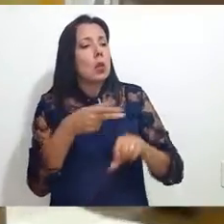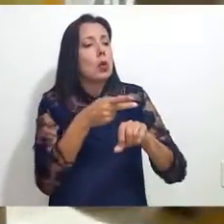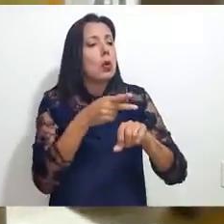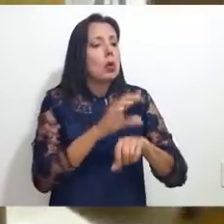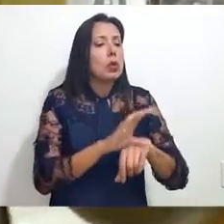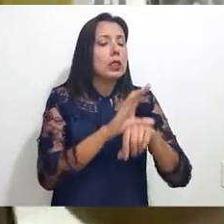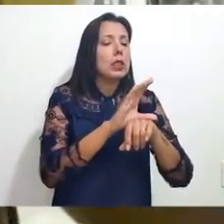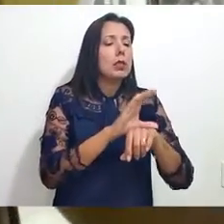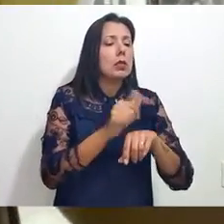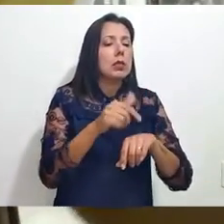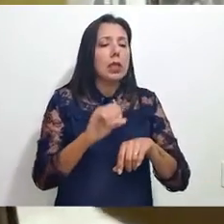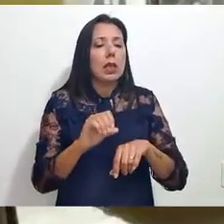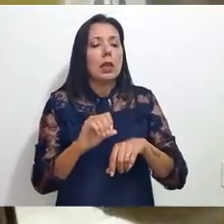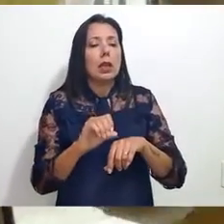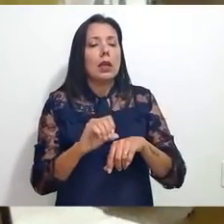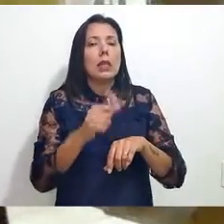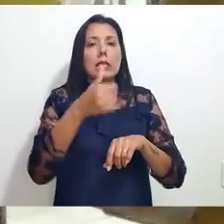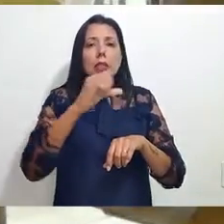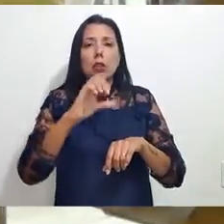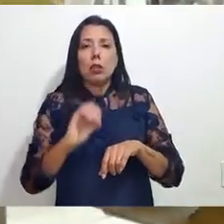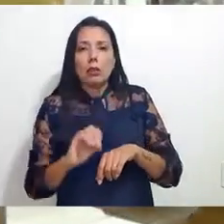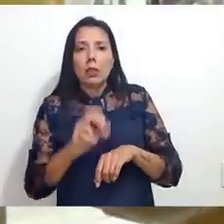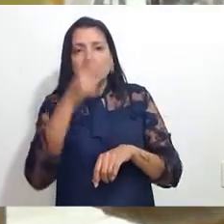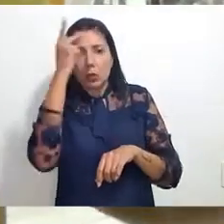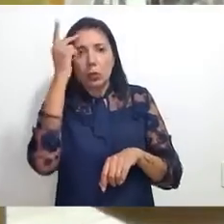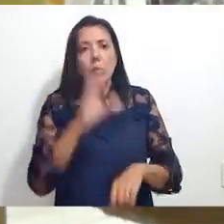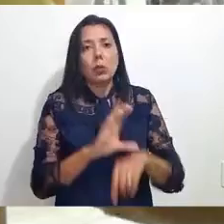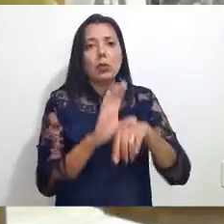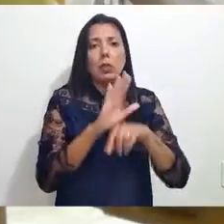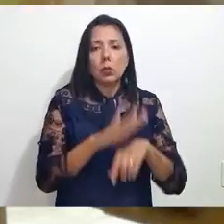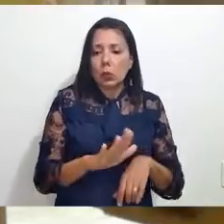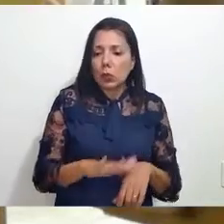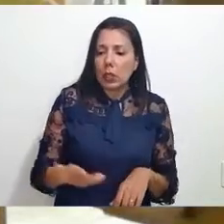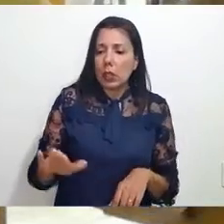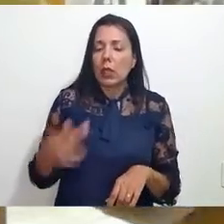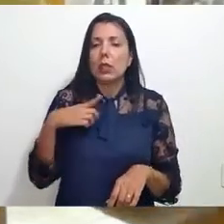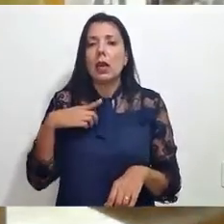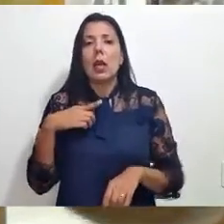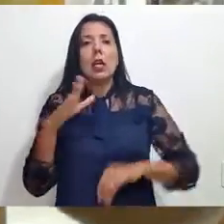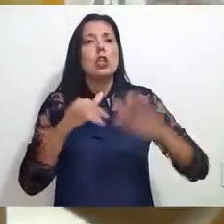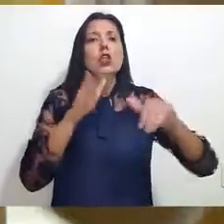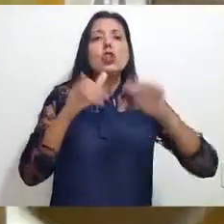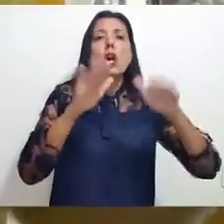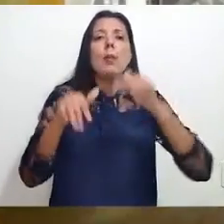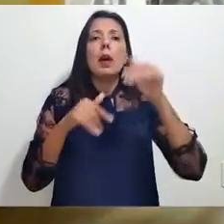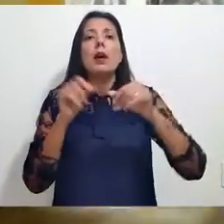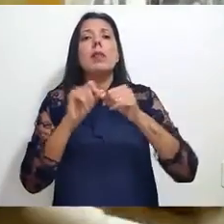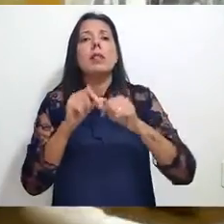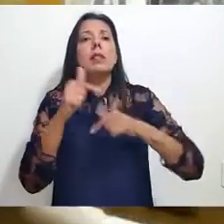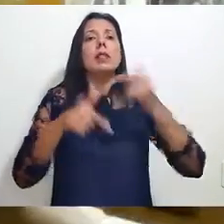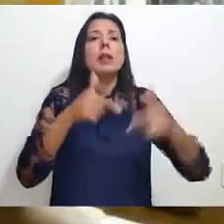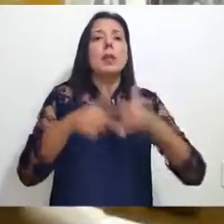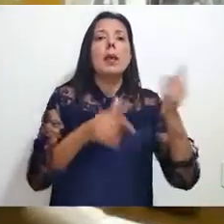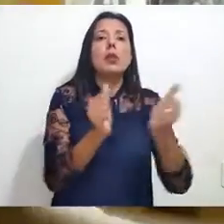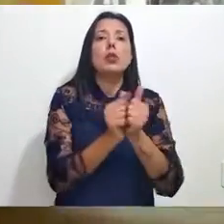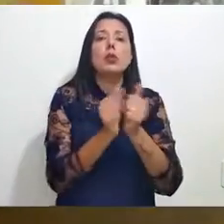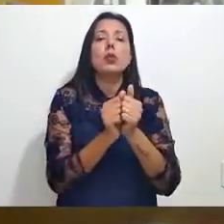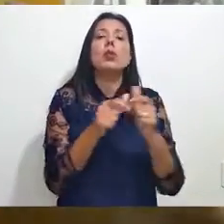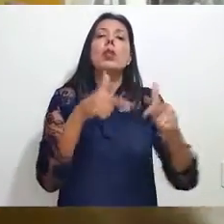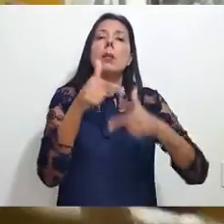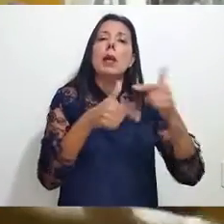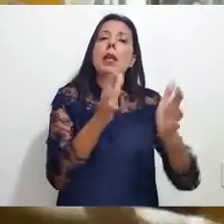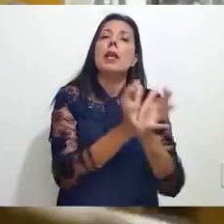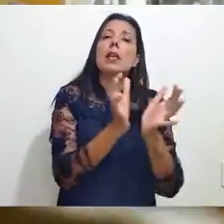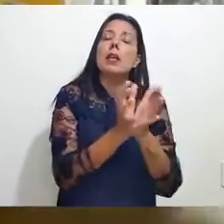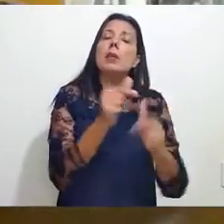já morreram, ou quantas estão na prostituição, ou quantas não estão cheirando cola, ou quantas são mães solteiras, quantas não têm uma vida